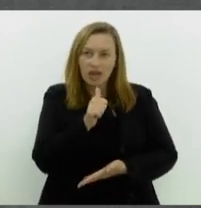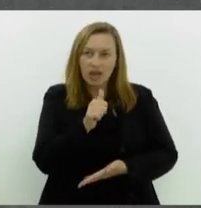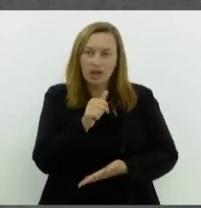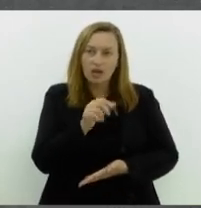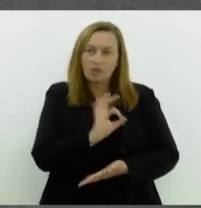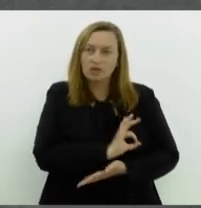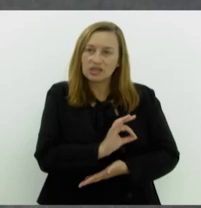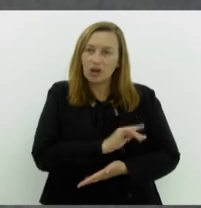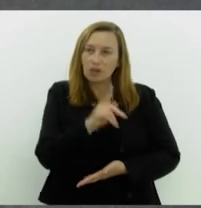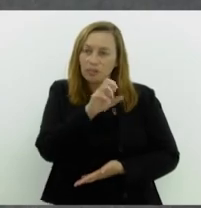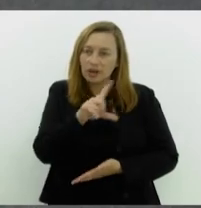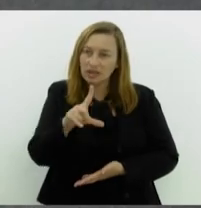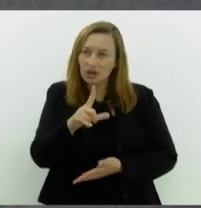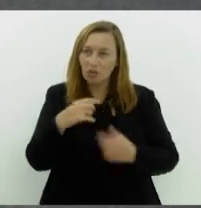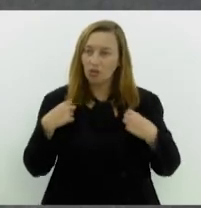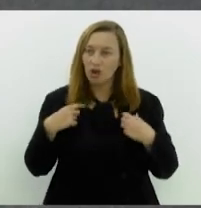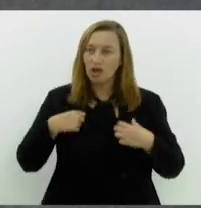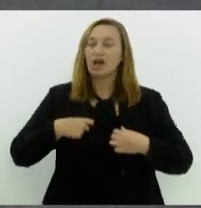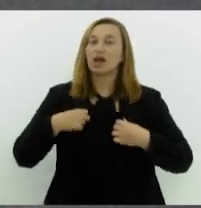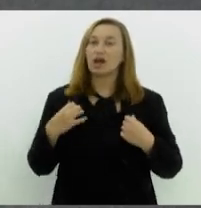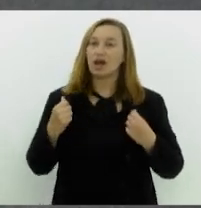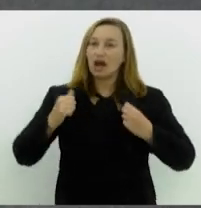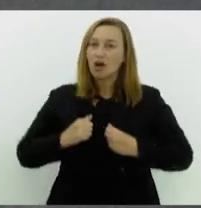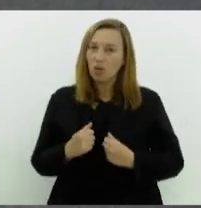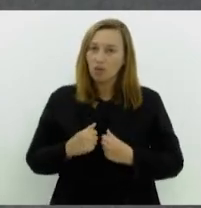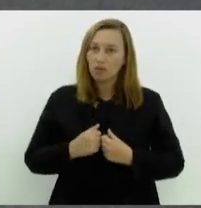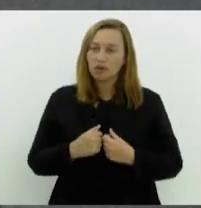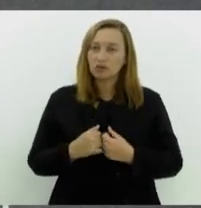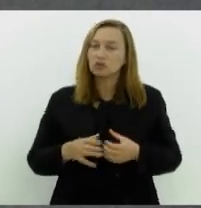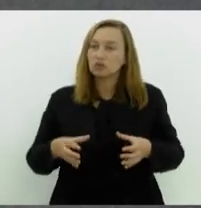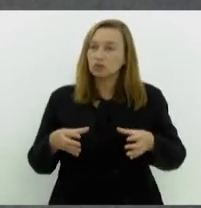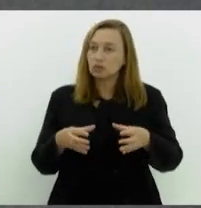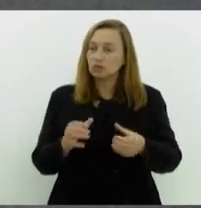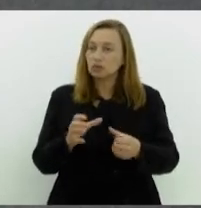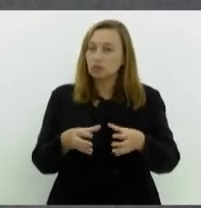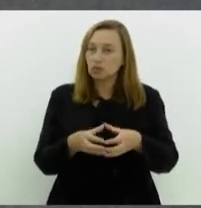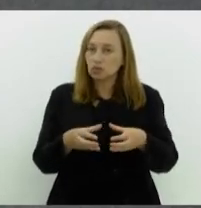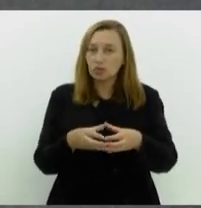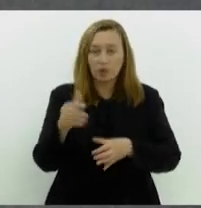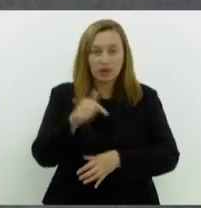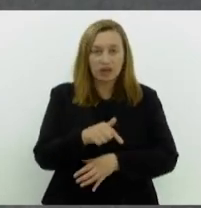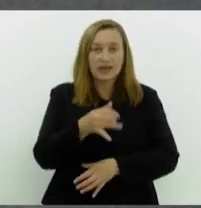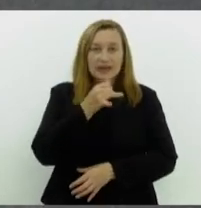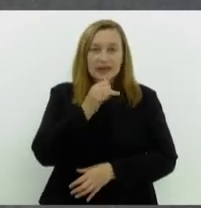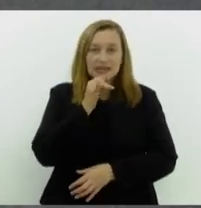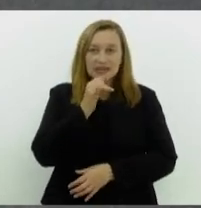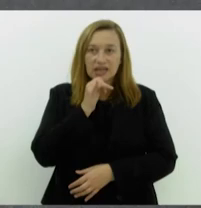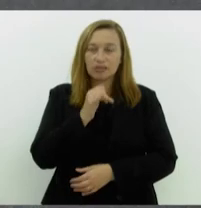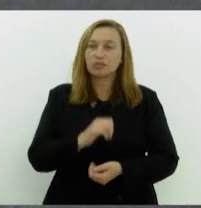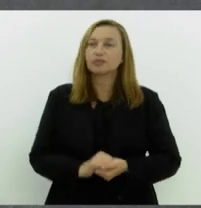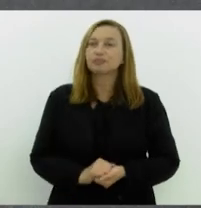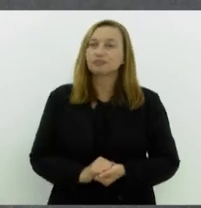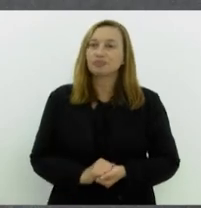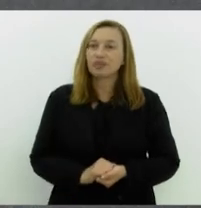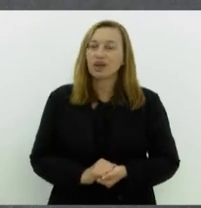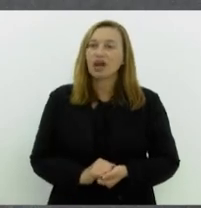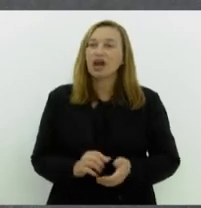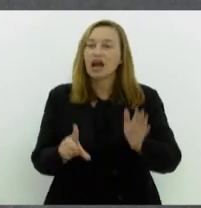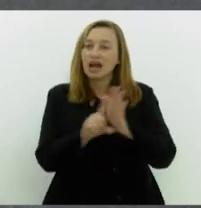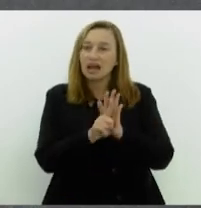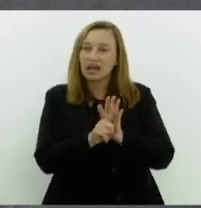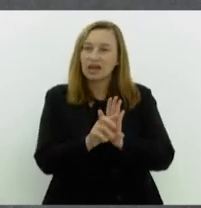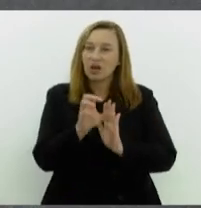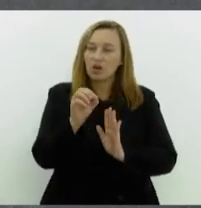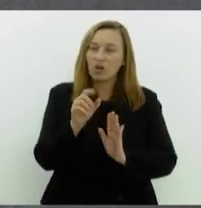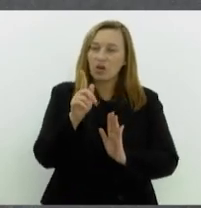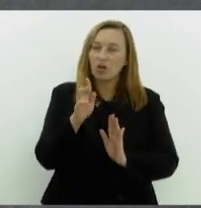história, vestindo a farda da sua tropa aqui. E, por exemplo, no que diz respeito à lei orgânica da Polícia Penal,